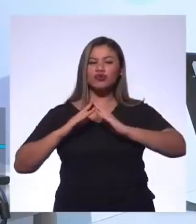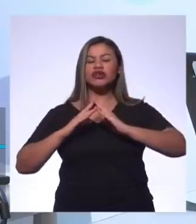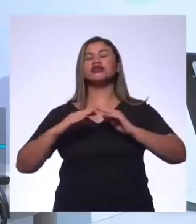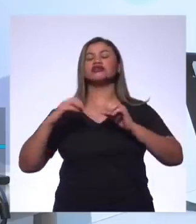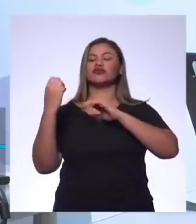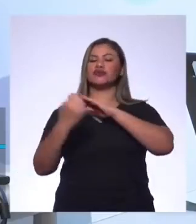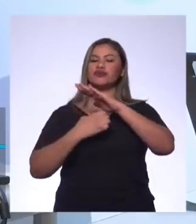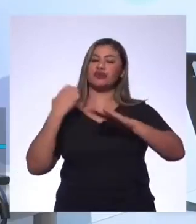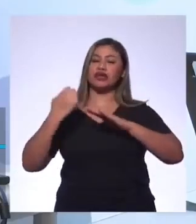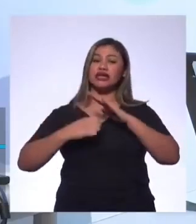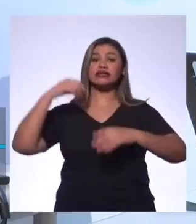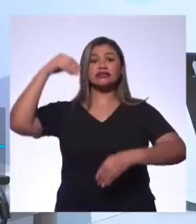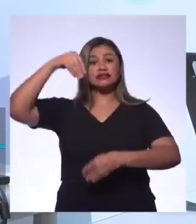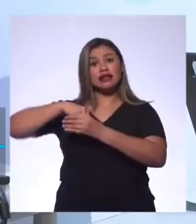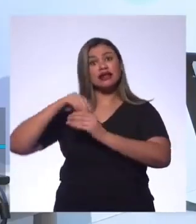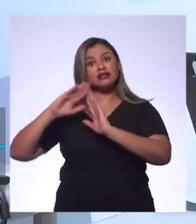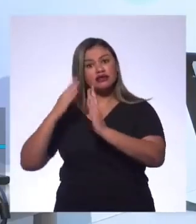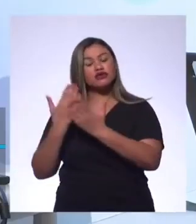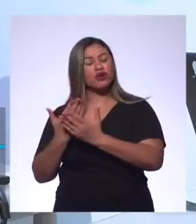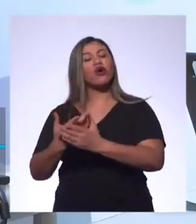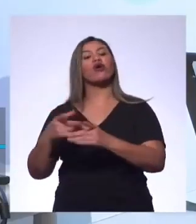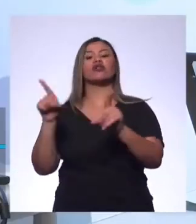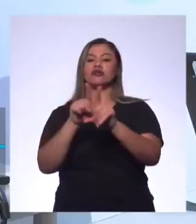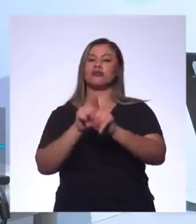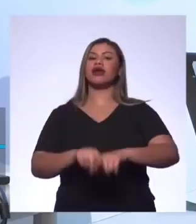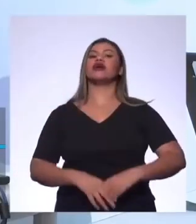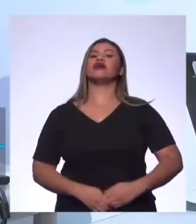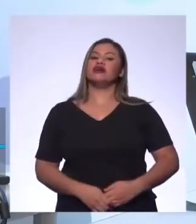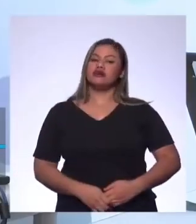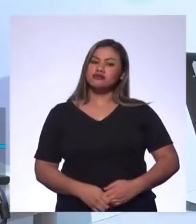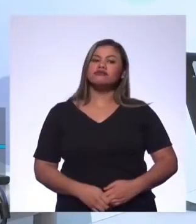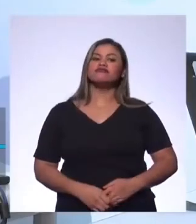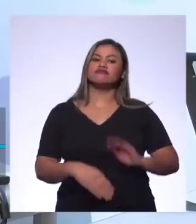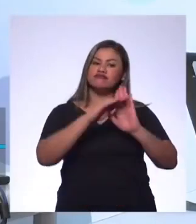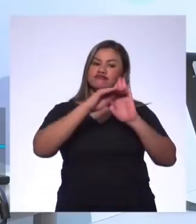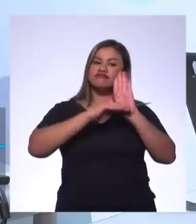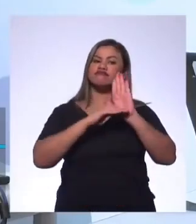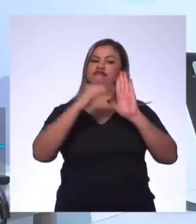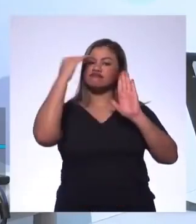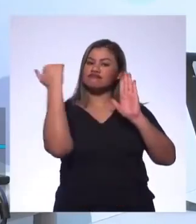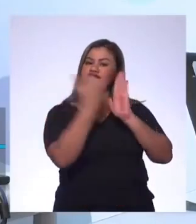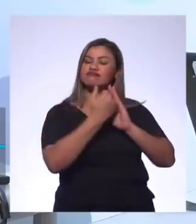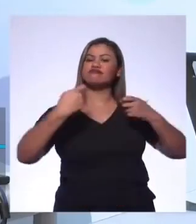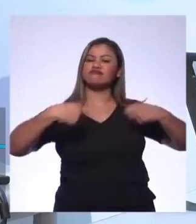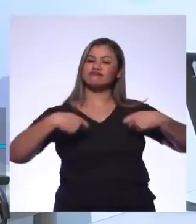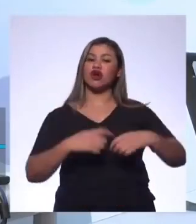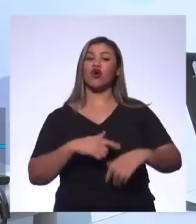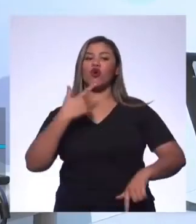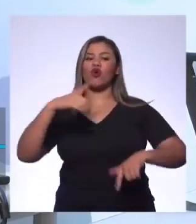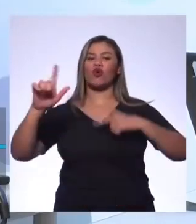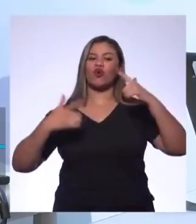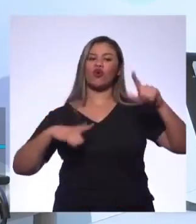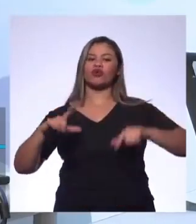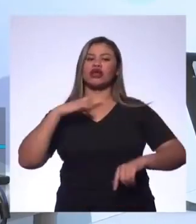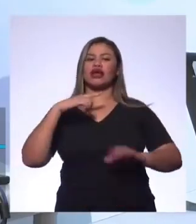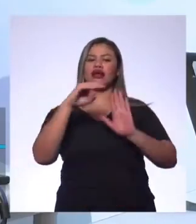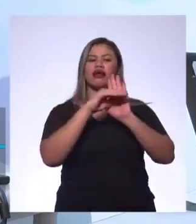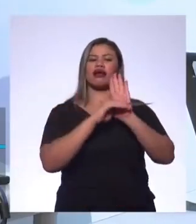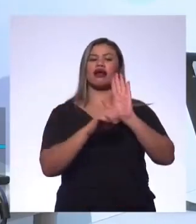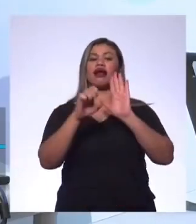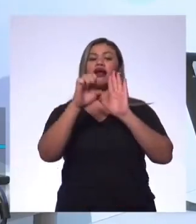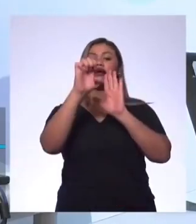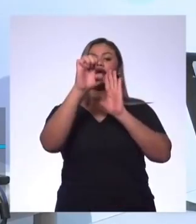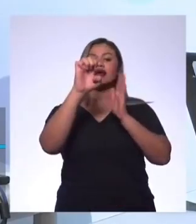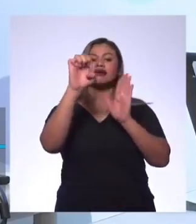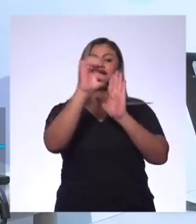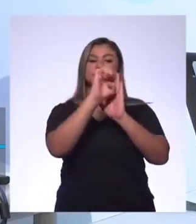regimento escolar, disse a professora Tânia Dias, Boa. né? E vários outros aqui, estatutos, códigos